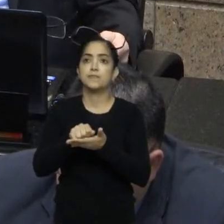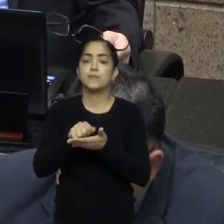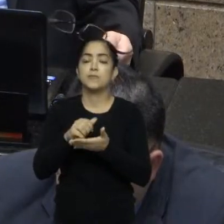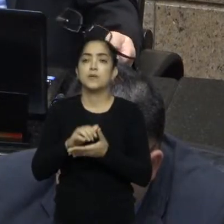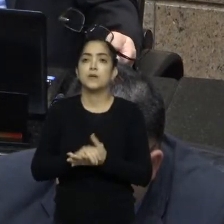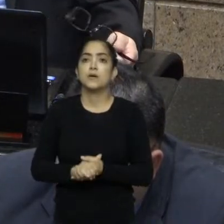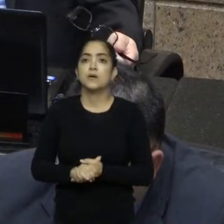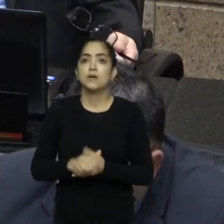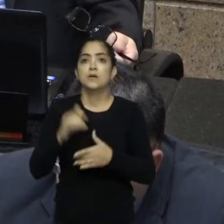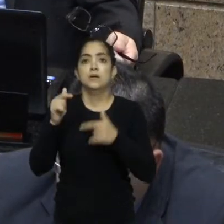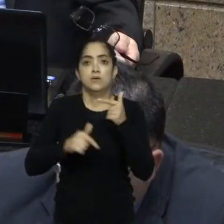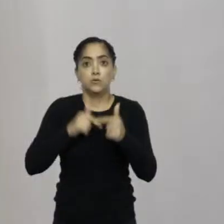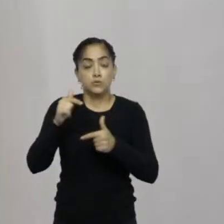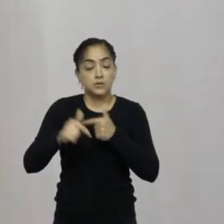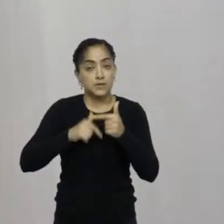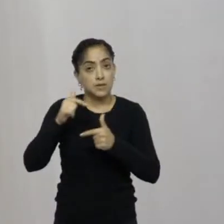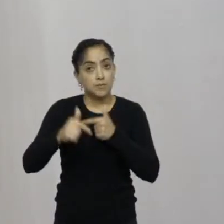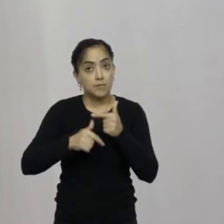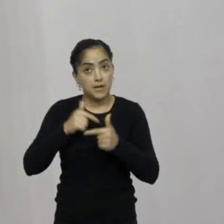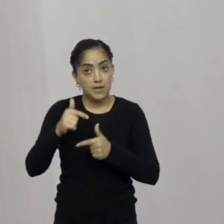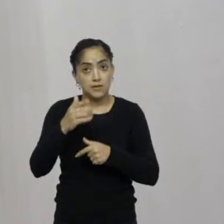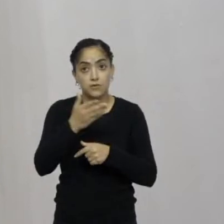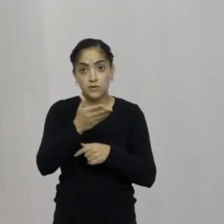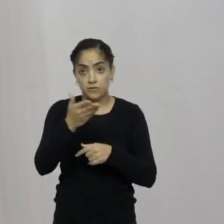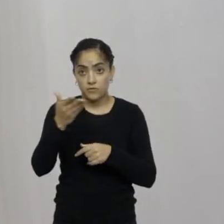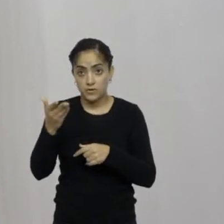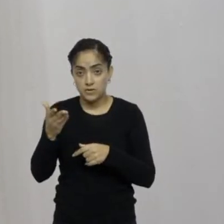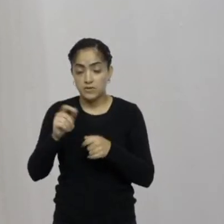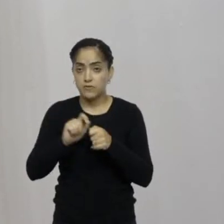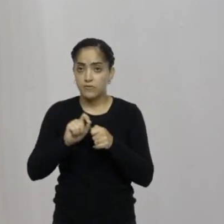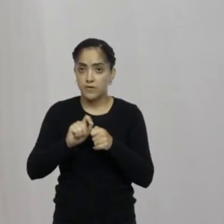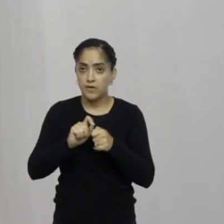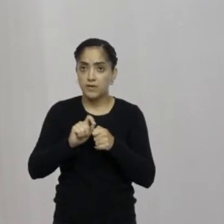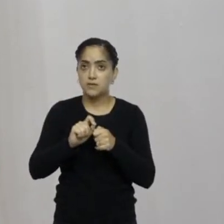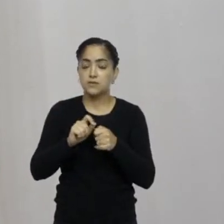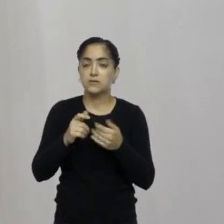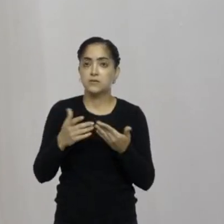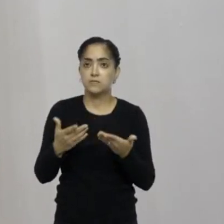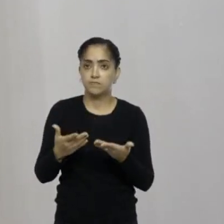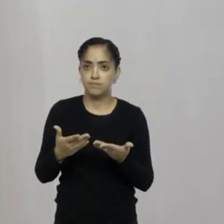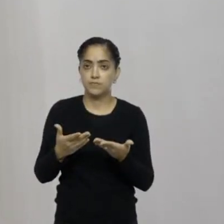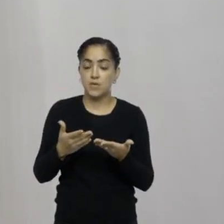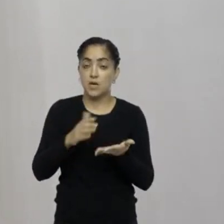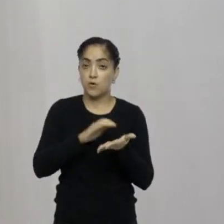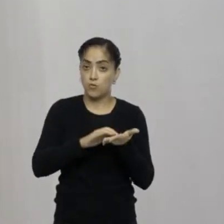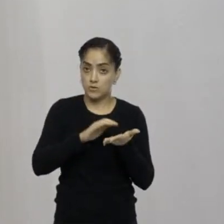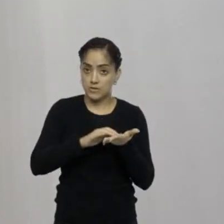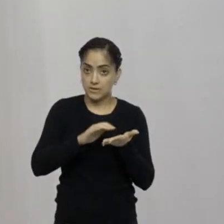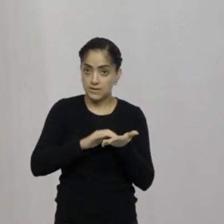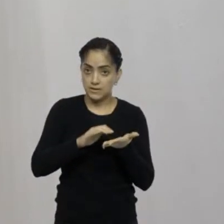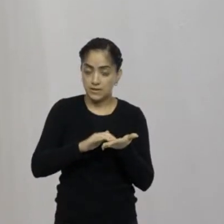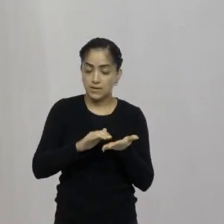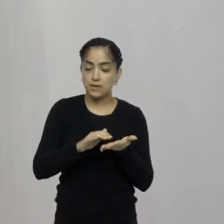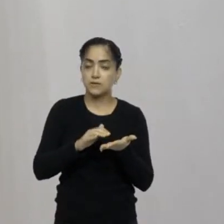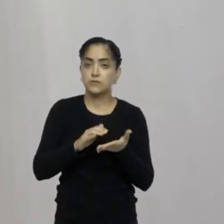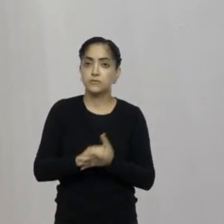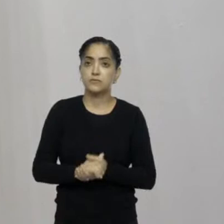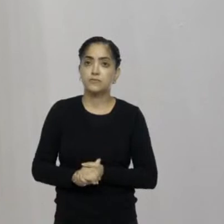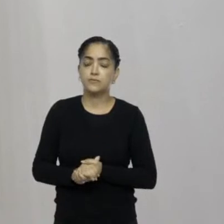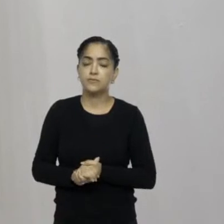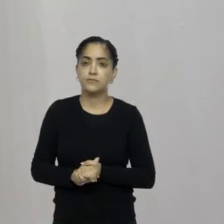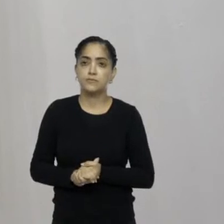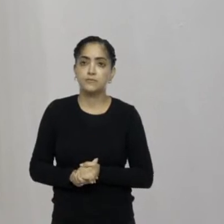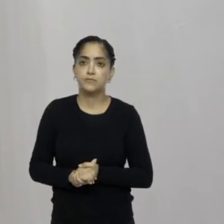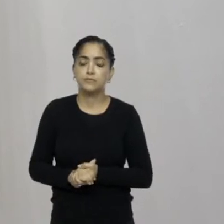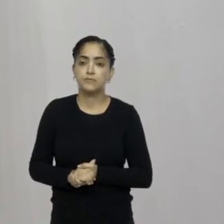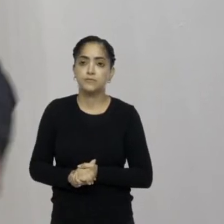do trabalho que Vossa Excelência fez como secretário de Defesa Civil.